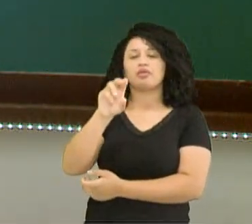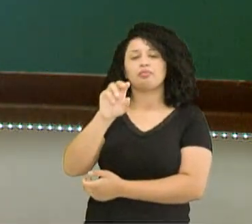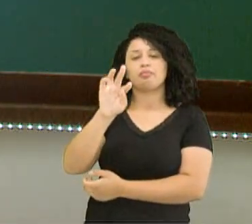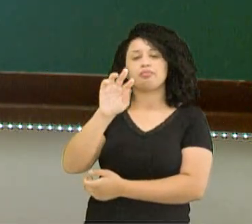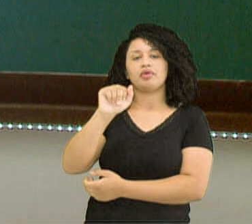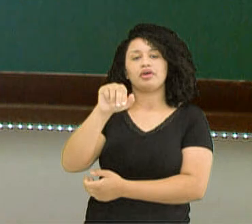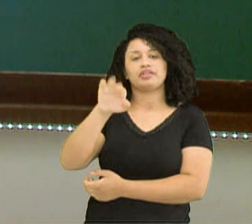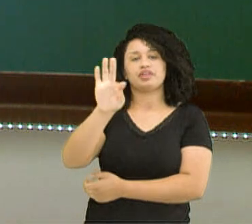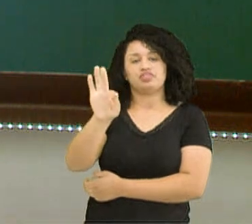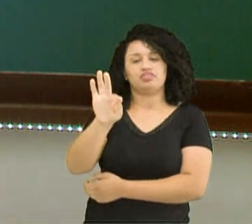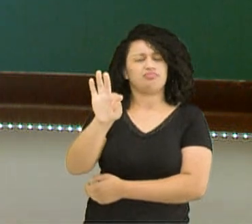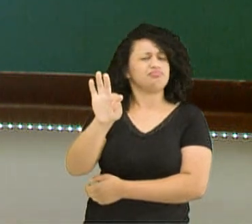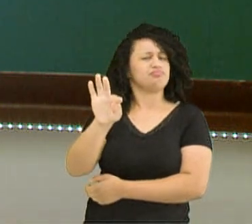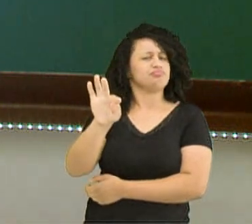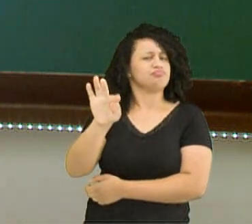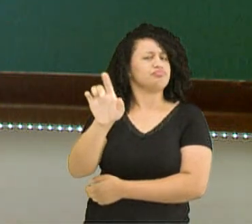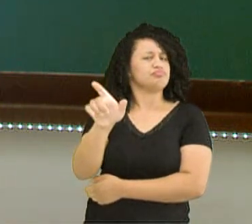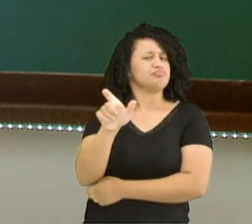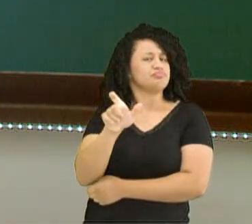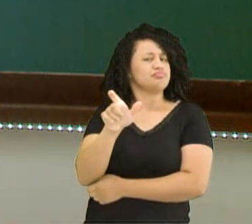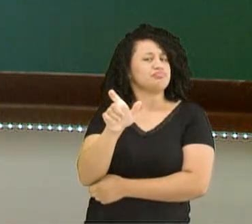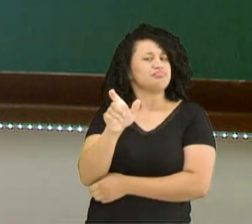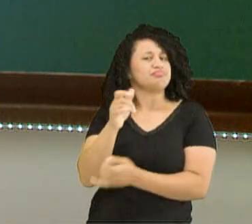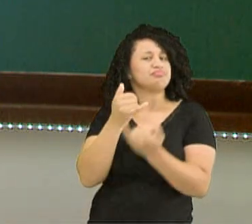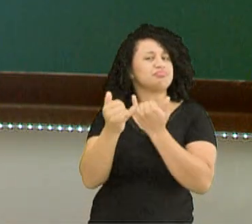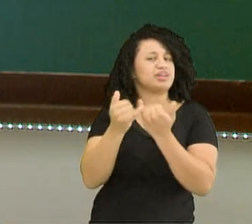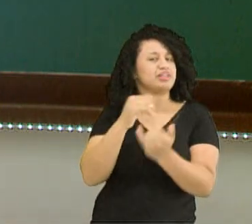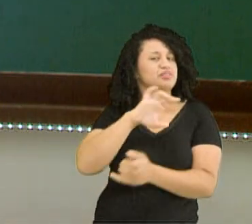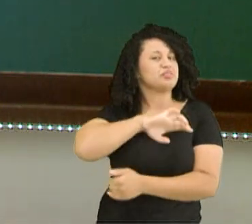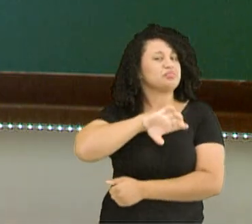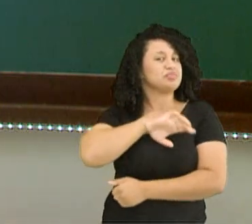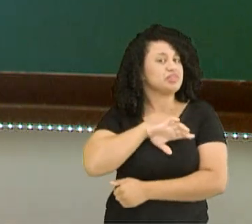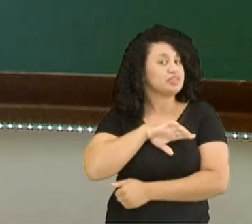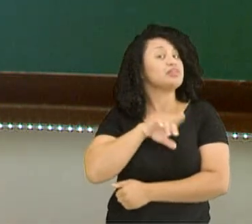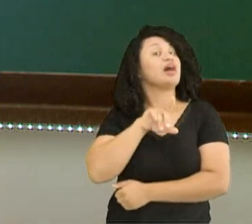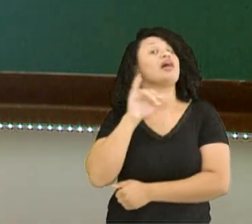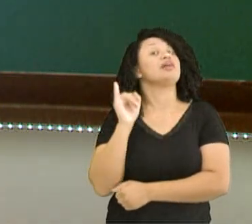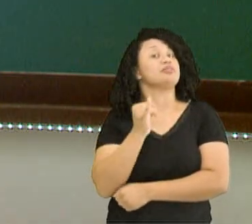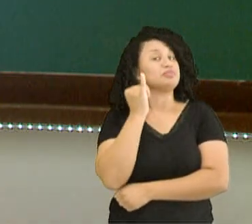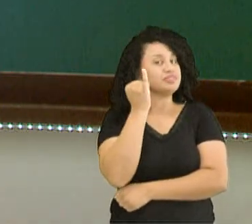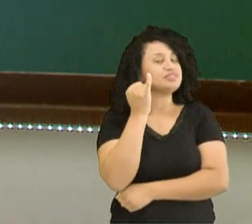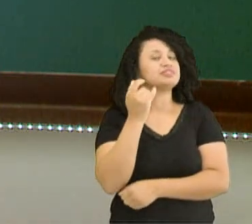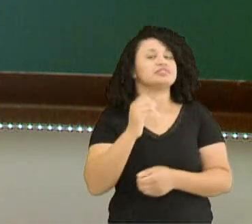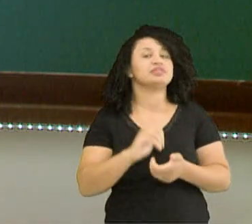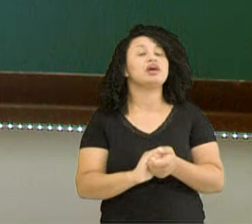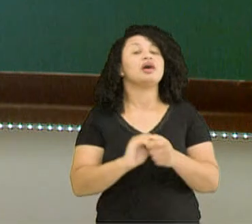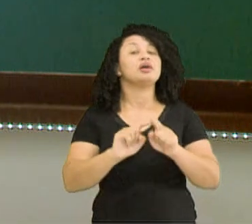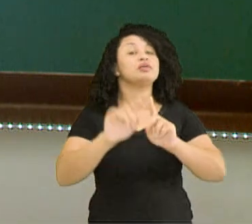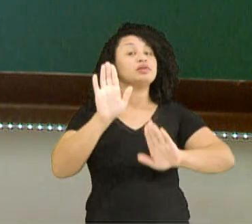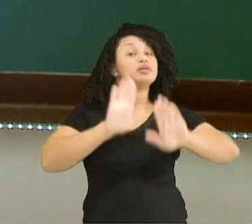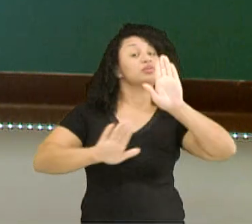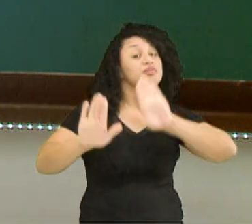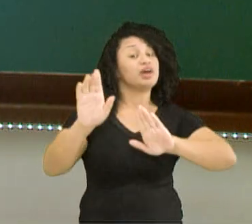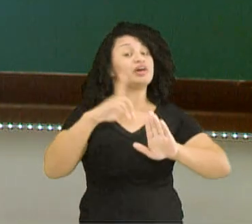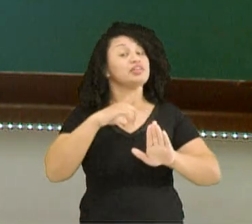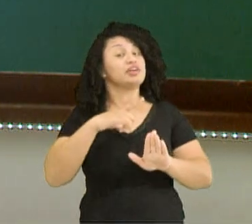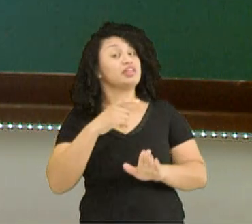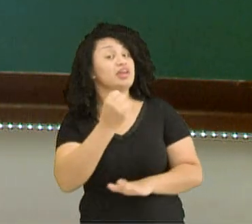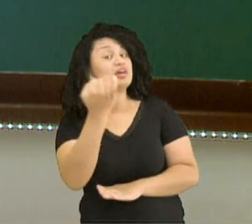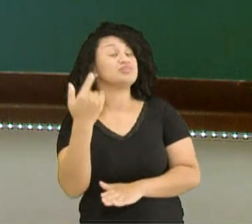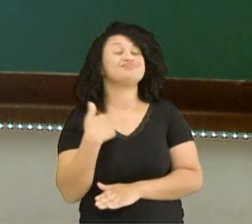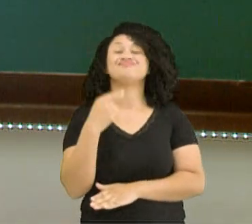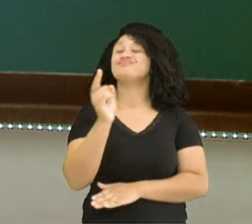Watson is very important people. Opa, importante, ok? Cuidado só com as falsas cognatas. Tem